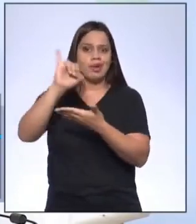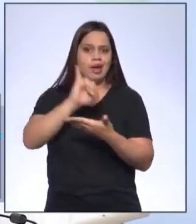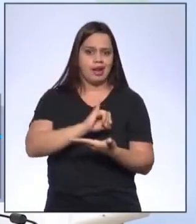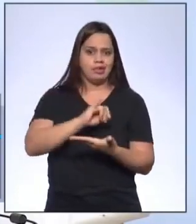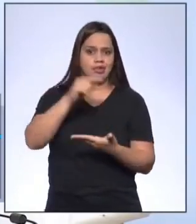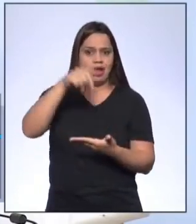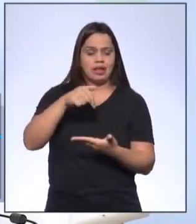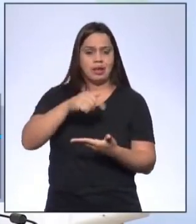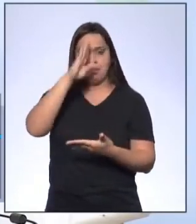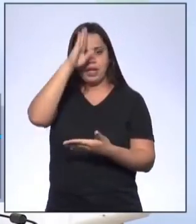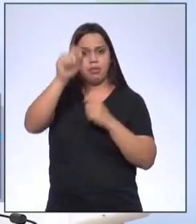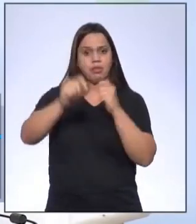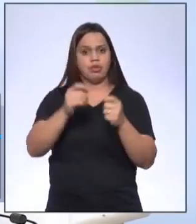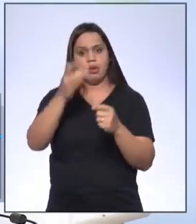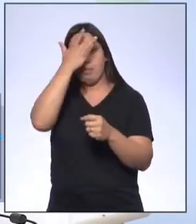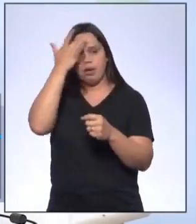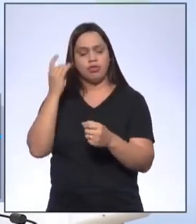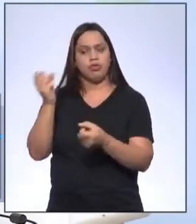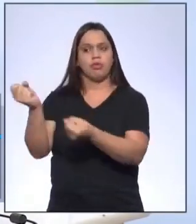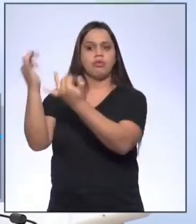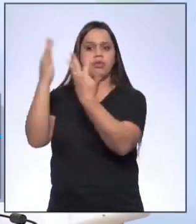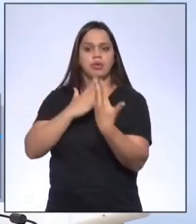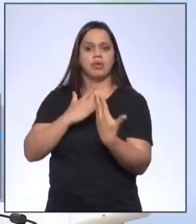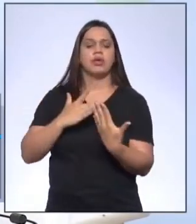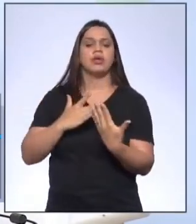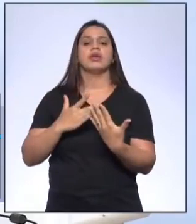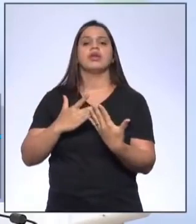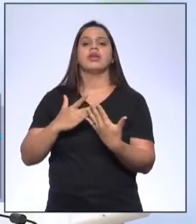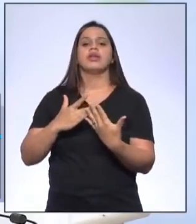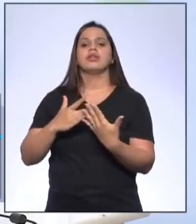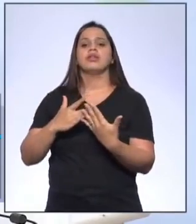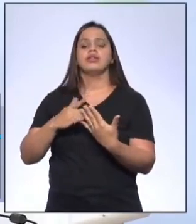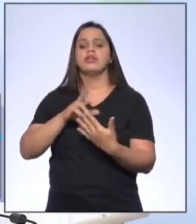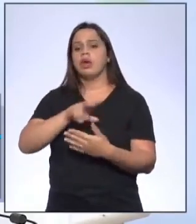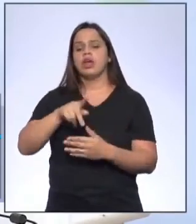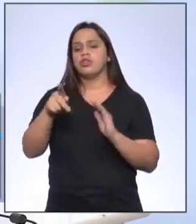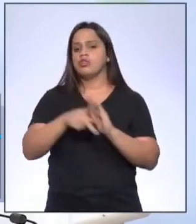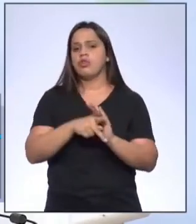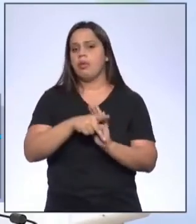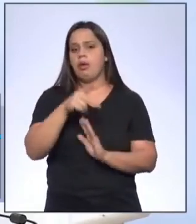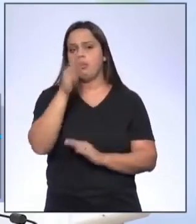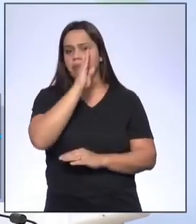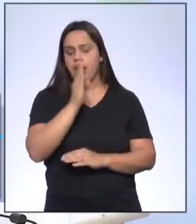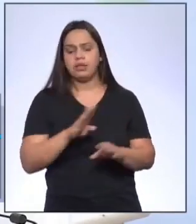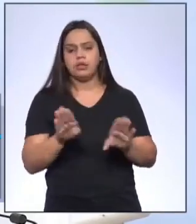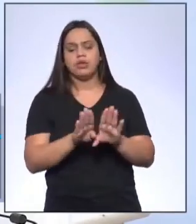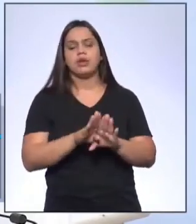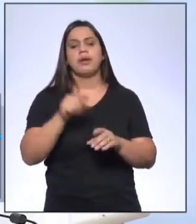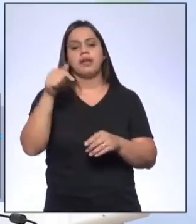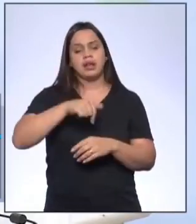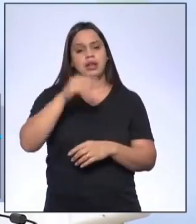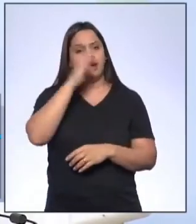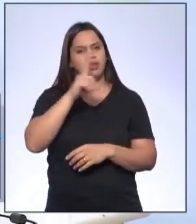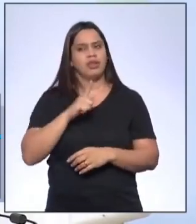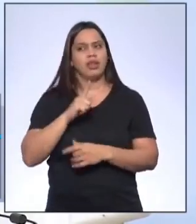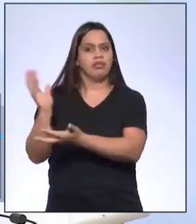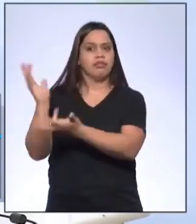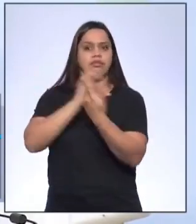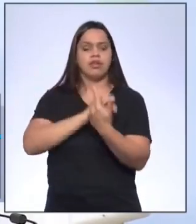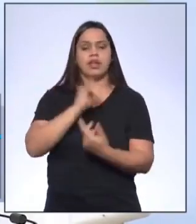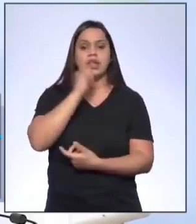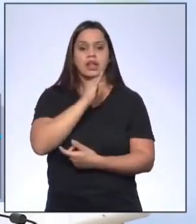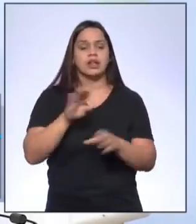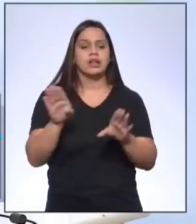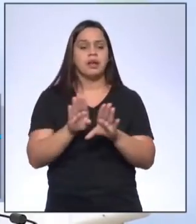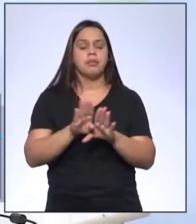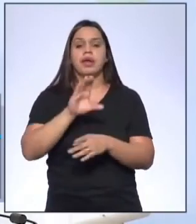América. Não só o Brasil, como Estados Unidos, a Argentina também recebeu bastantes imigrantes, principalmente italianos, né? O Canadá